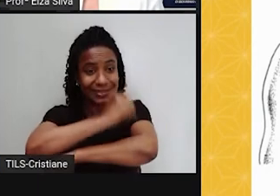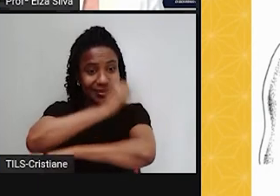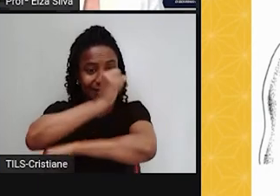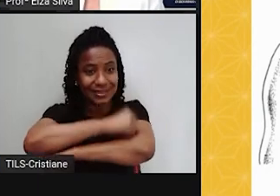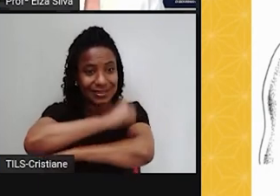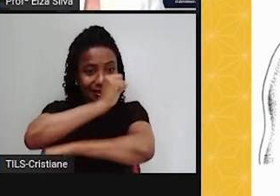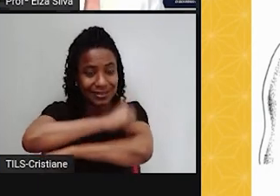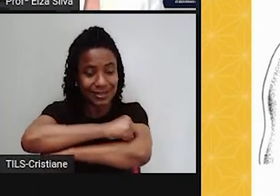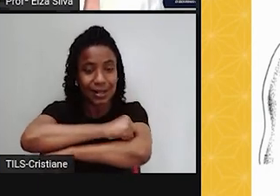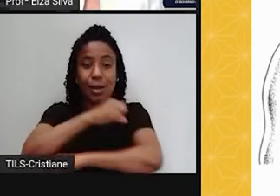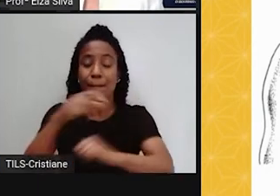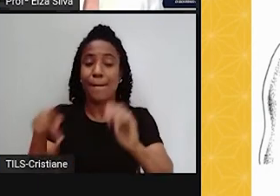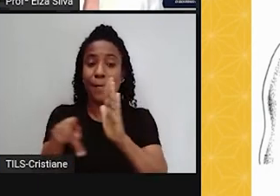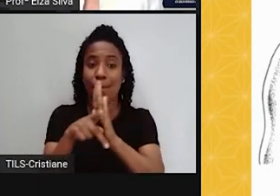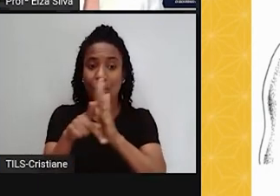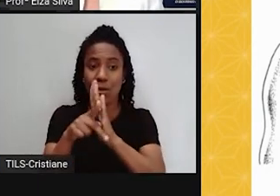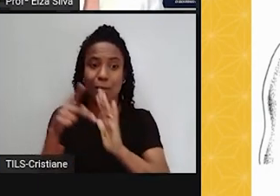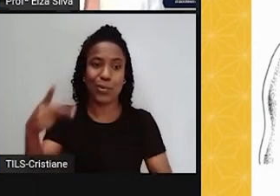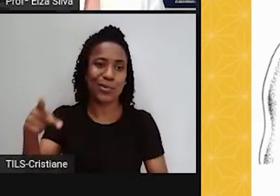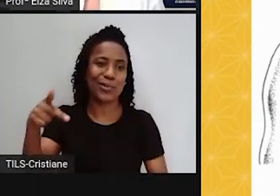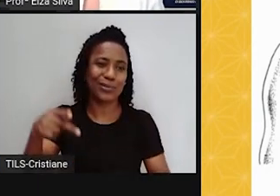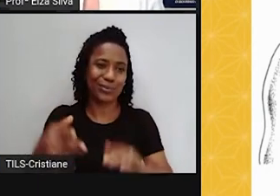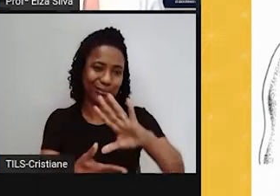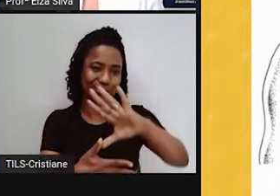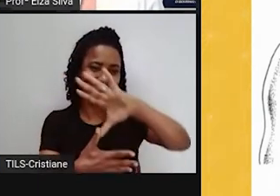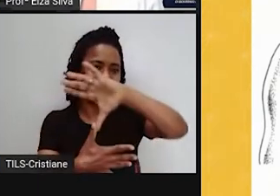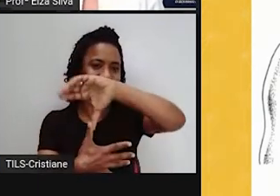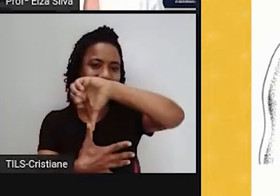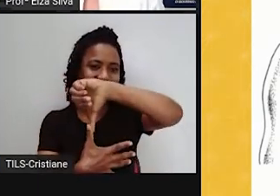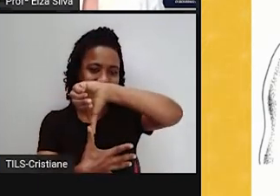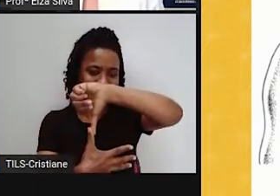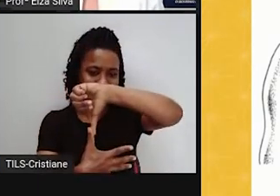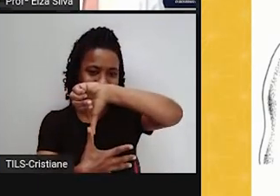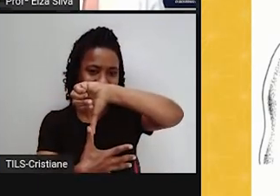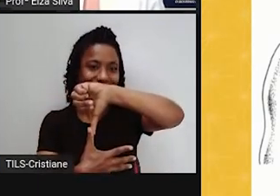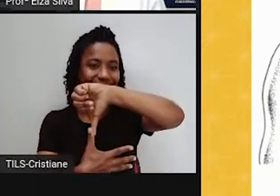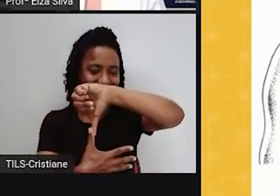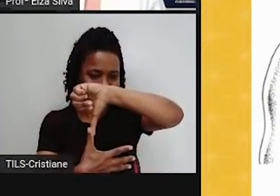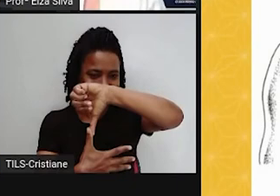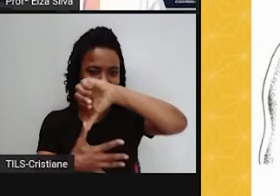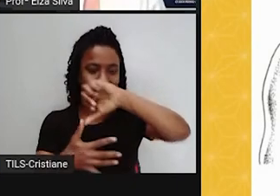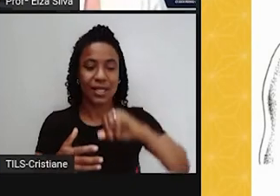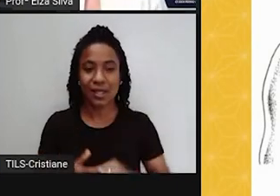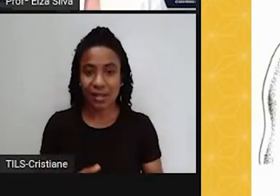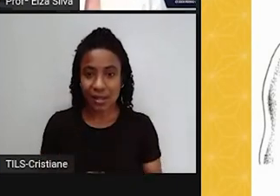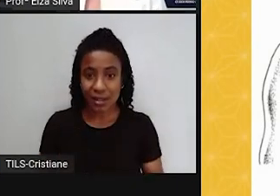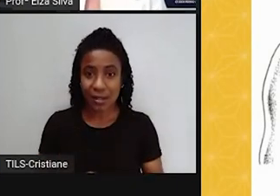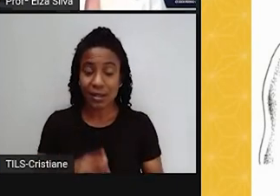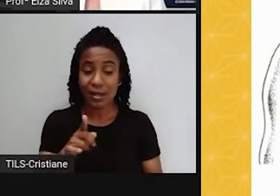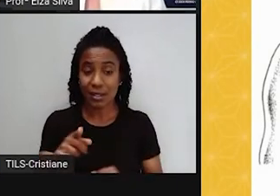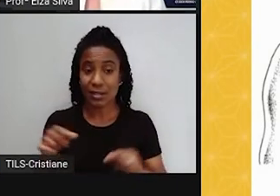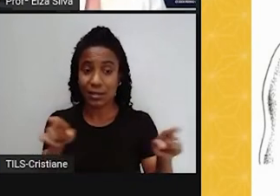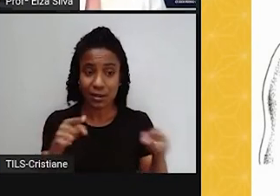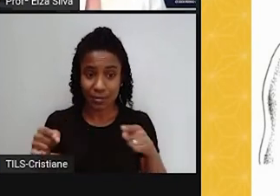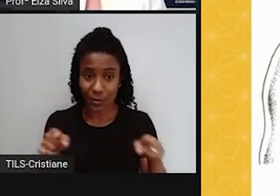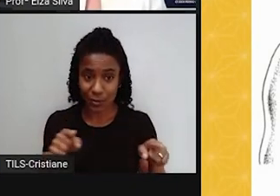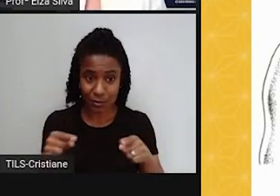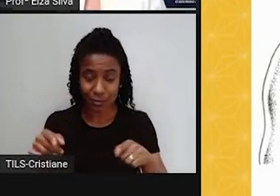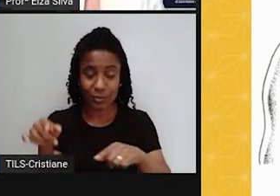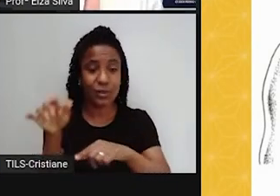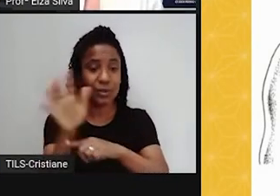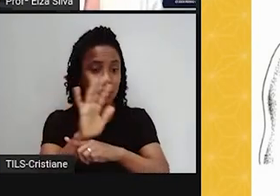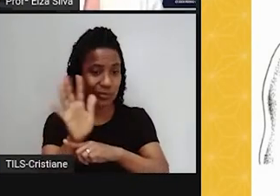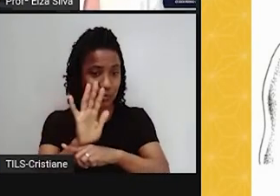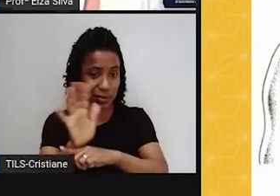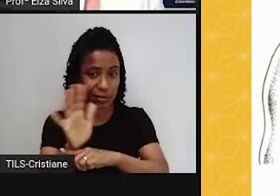esta música que eu deixo como sugestão para vocês, o Yellow Fever, ela foi lançada em 1976 e